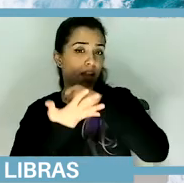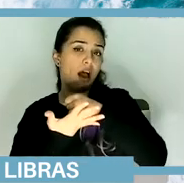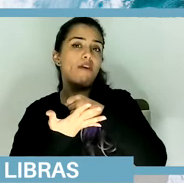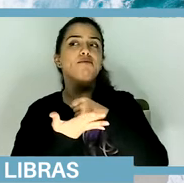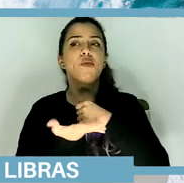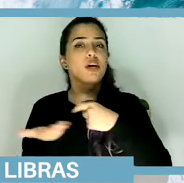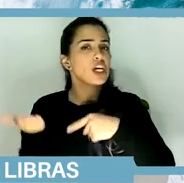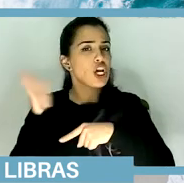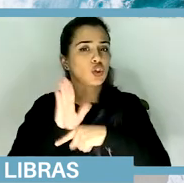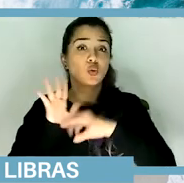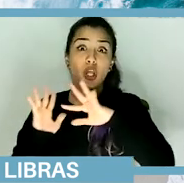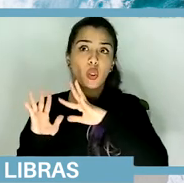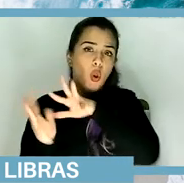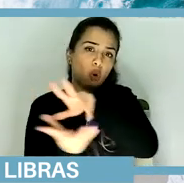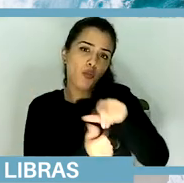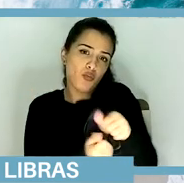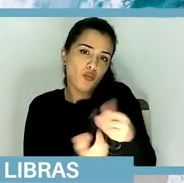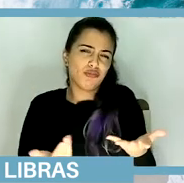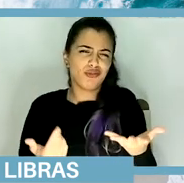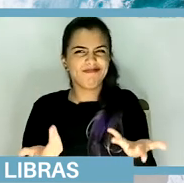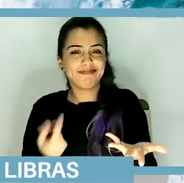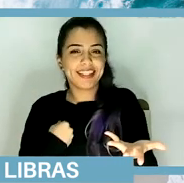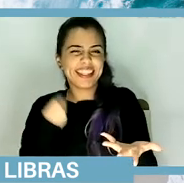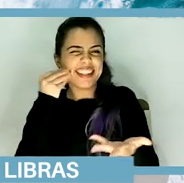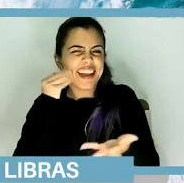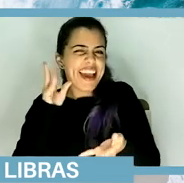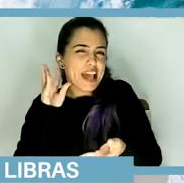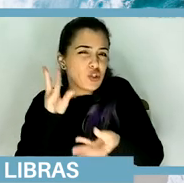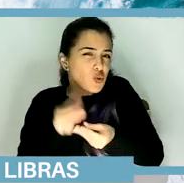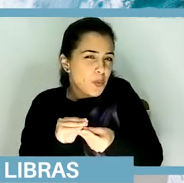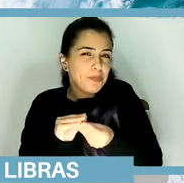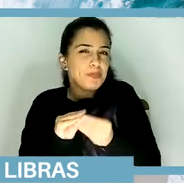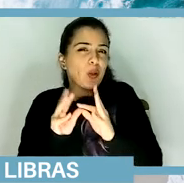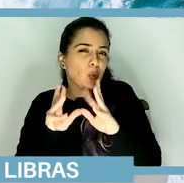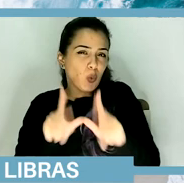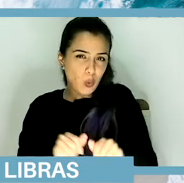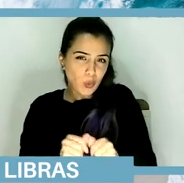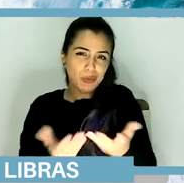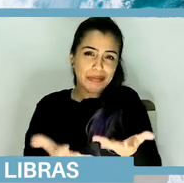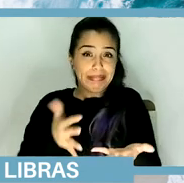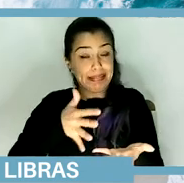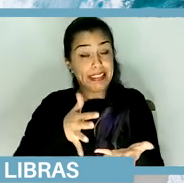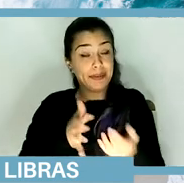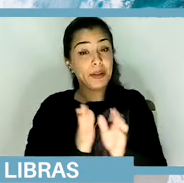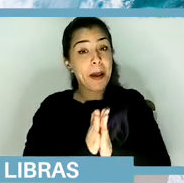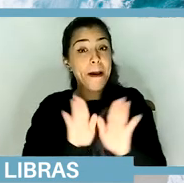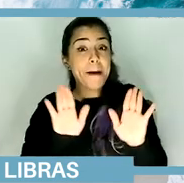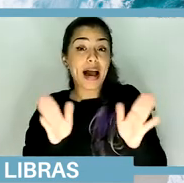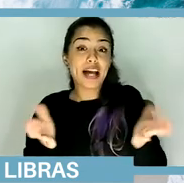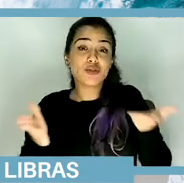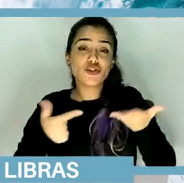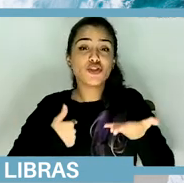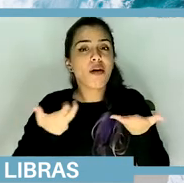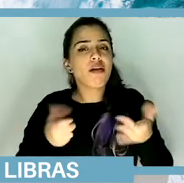um resumo mesmo net o que eu faço aqui para vocês porque a minha ideia é Abrir também para perguntas Caso